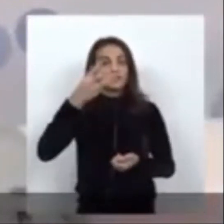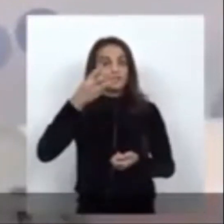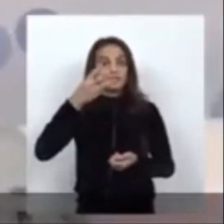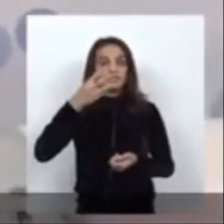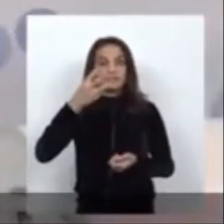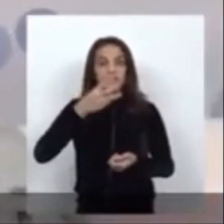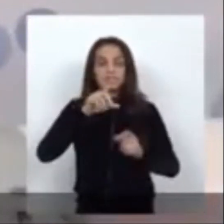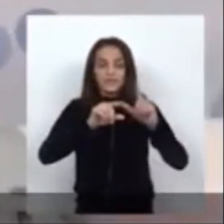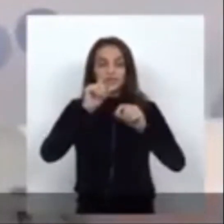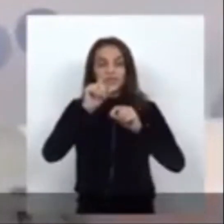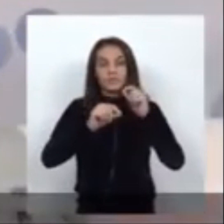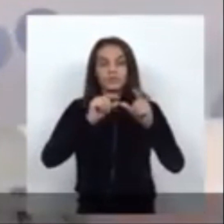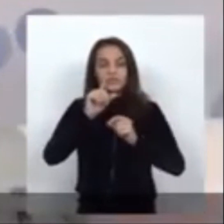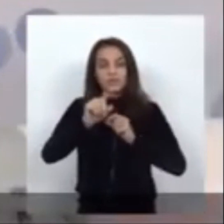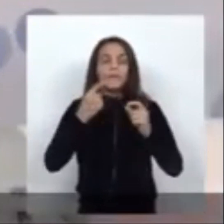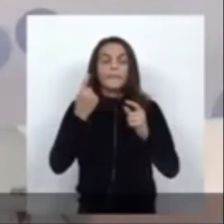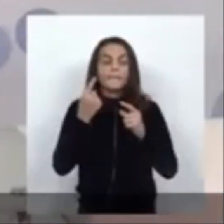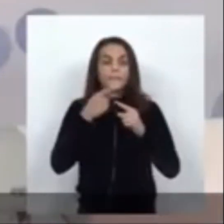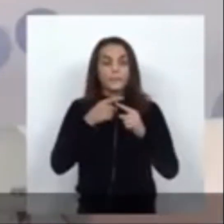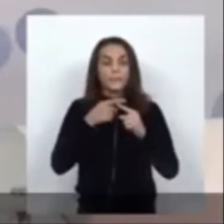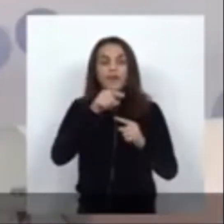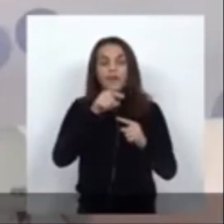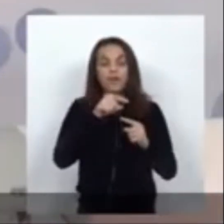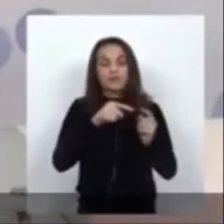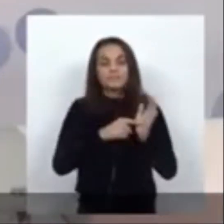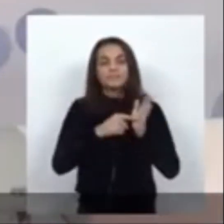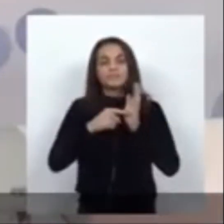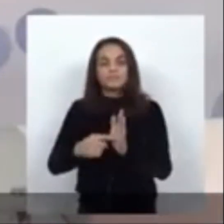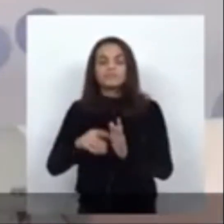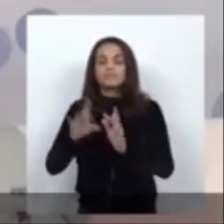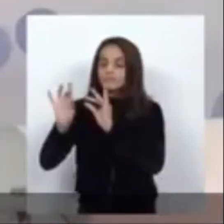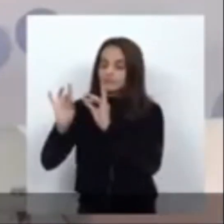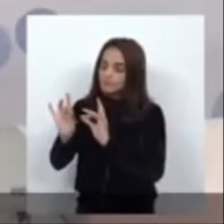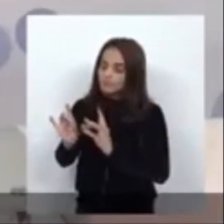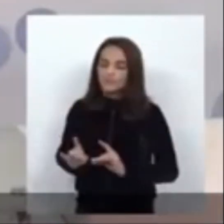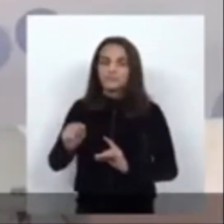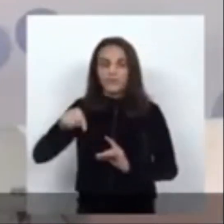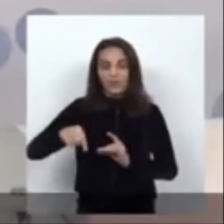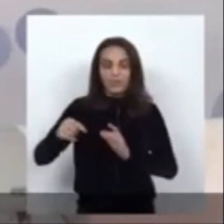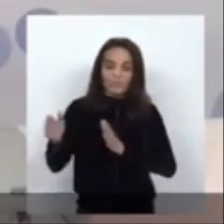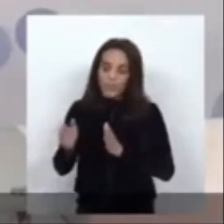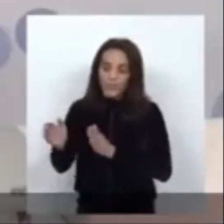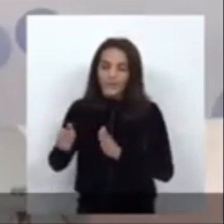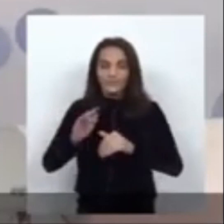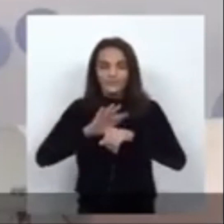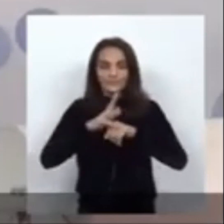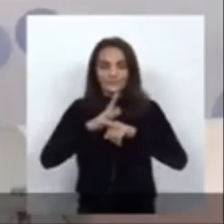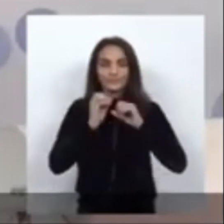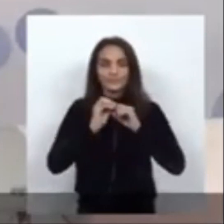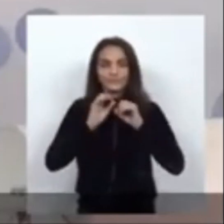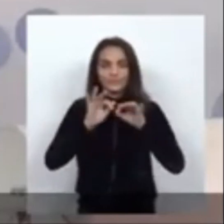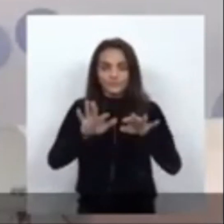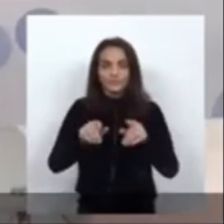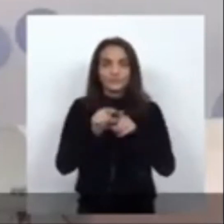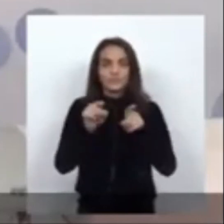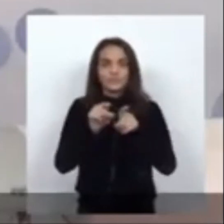foram selecionadas de modo a atender às especificidades deste momento, desse contexto de pandemia, e